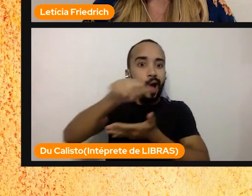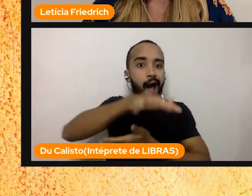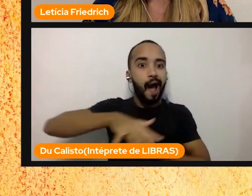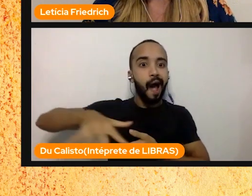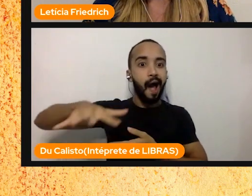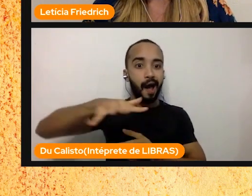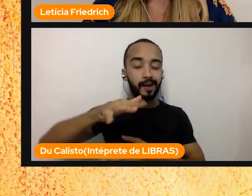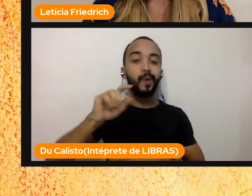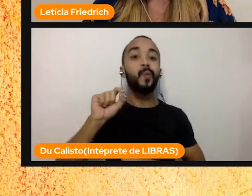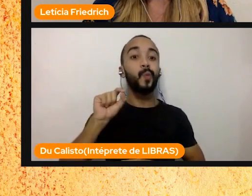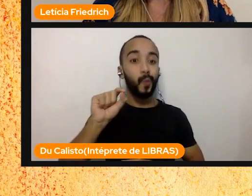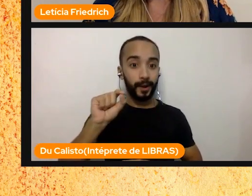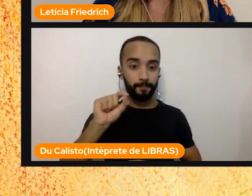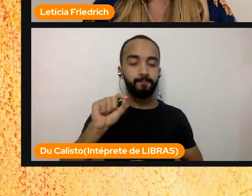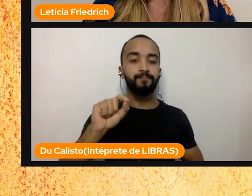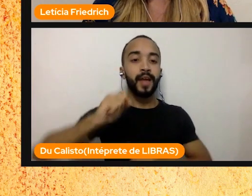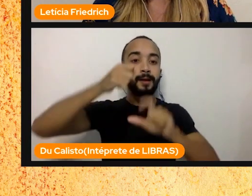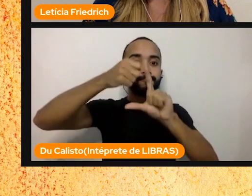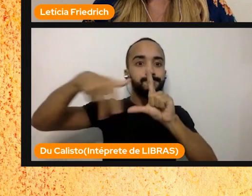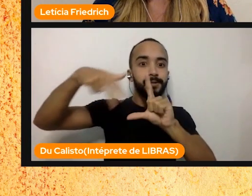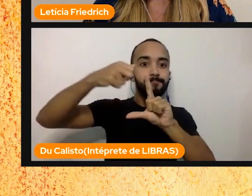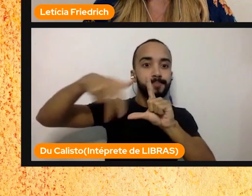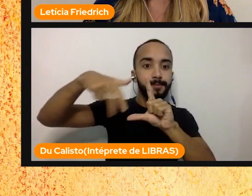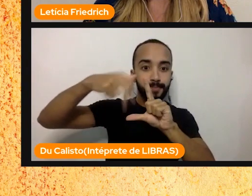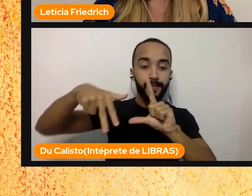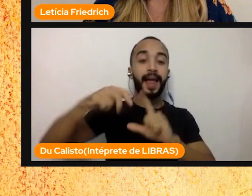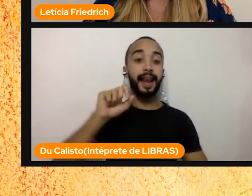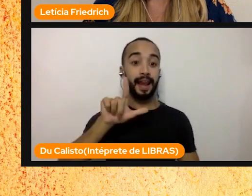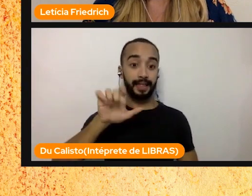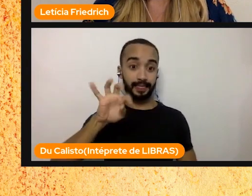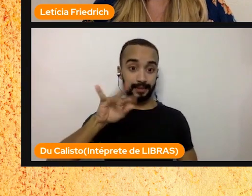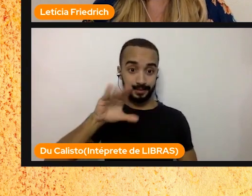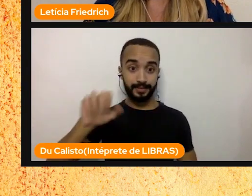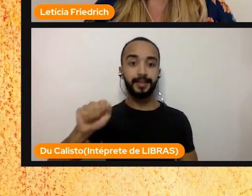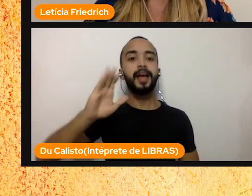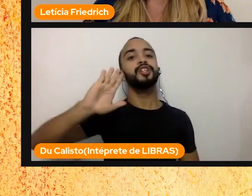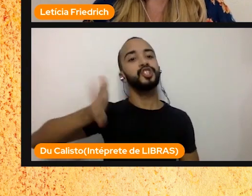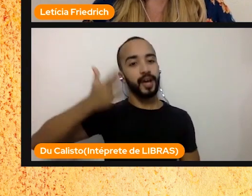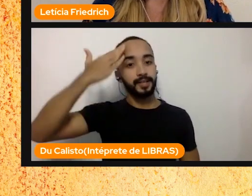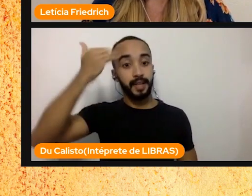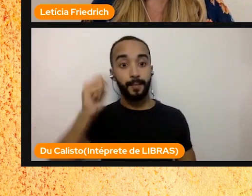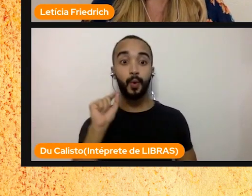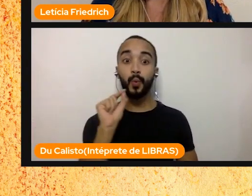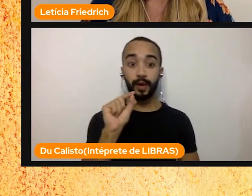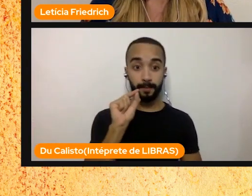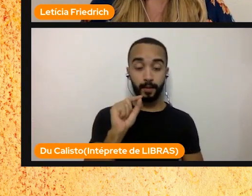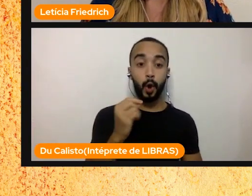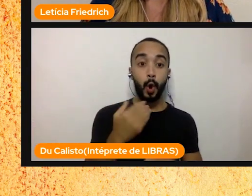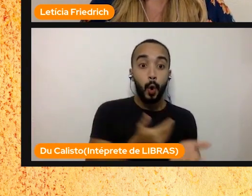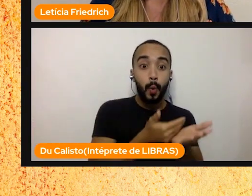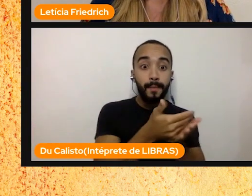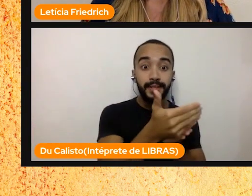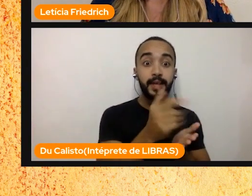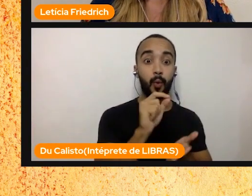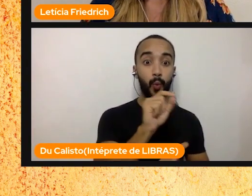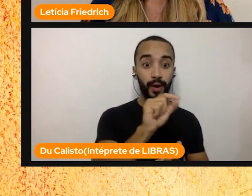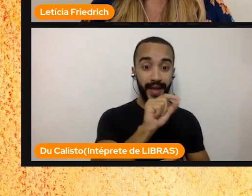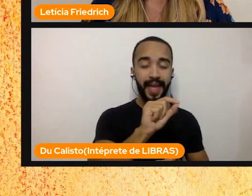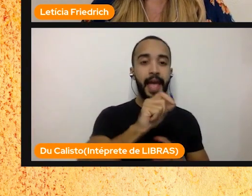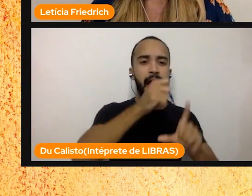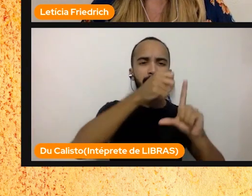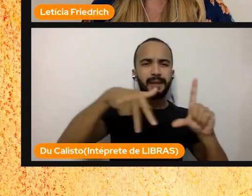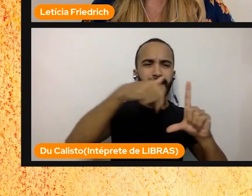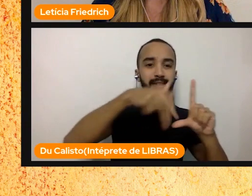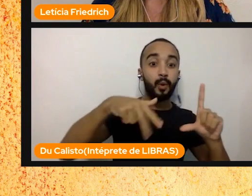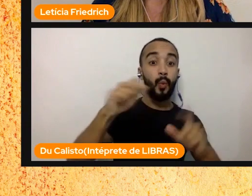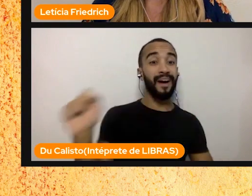que quem produz animação, acho que Letícia sabe mais do que eu, inclusive, que para começar a produzir animação é muito complicado, porque é caro, é